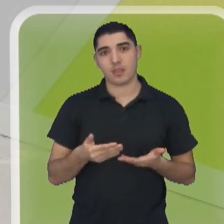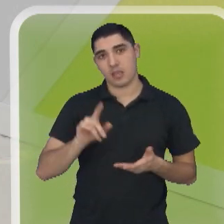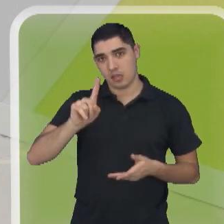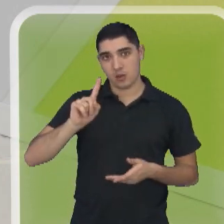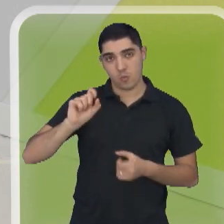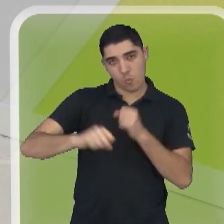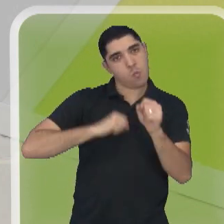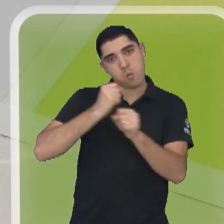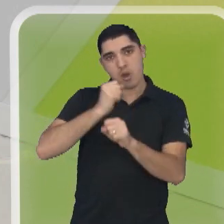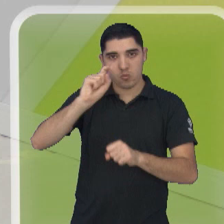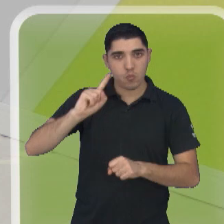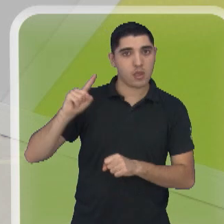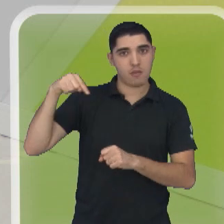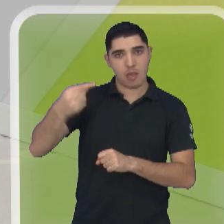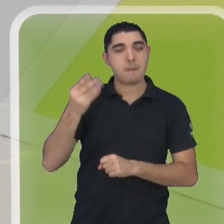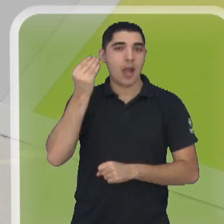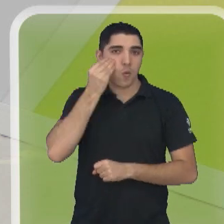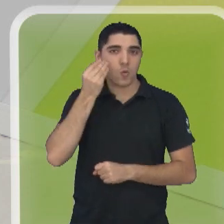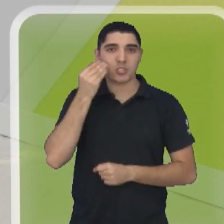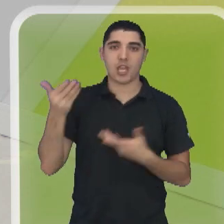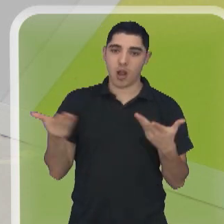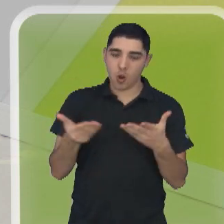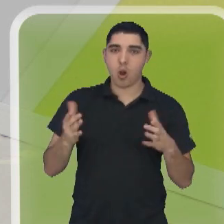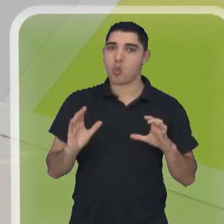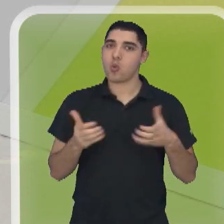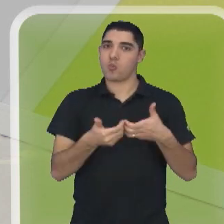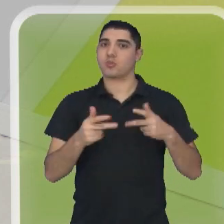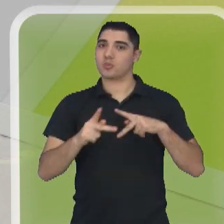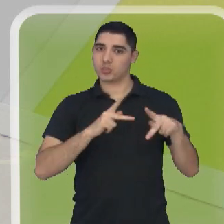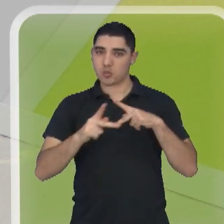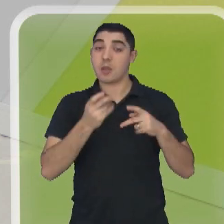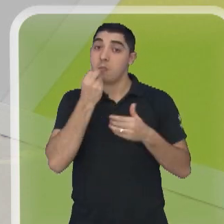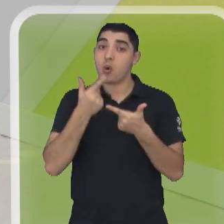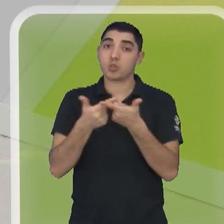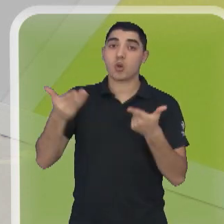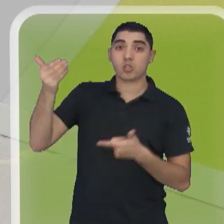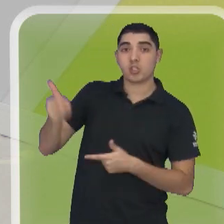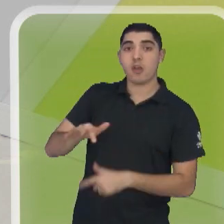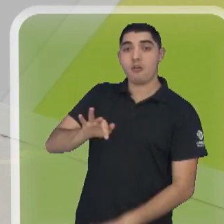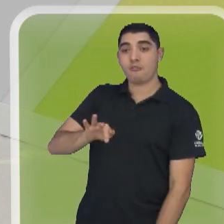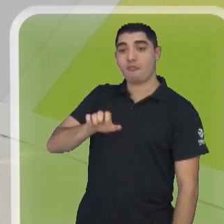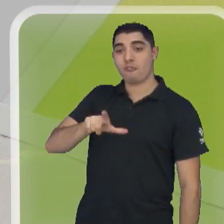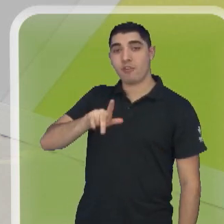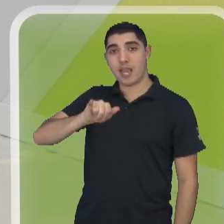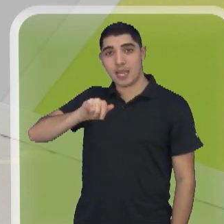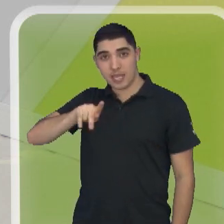próxima temporada para vestir a camisa do São José. Toda sorte para o Felipe, para quem chegar também. E olha, na